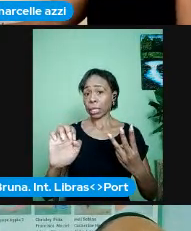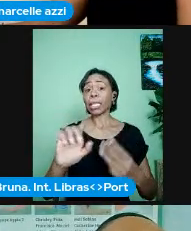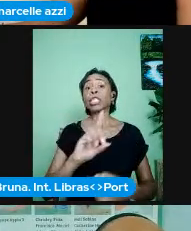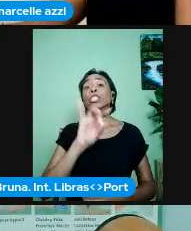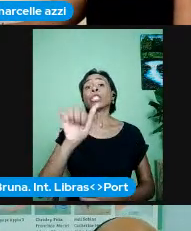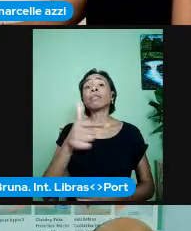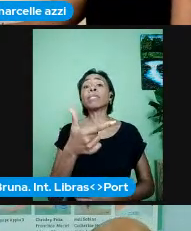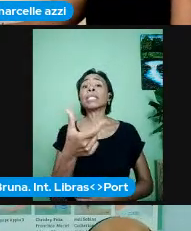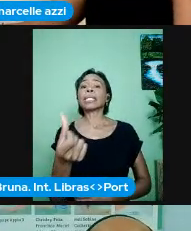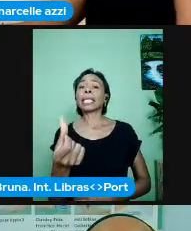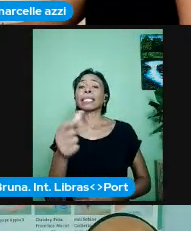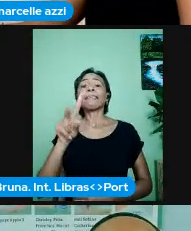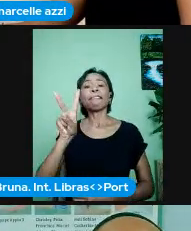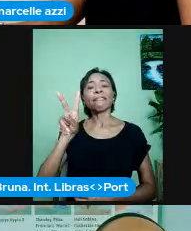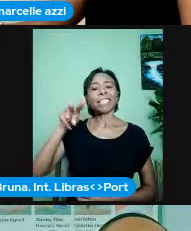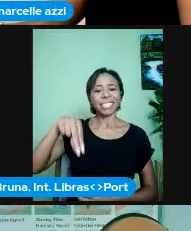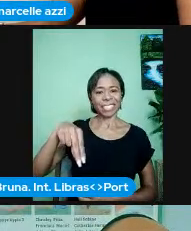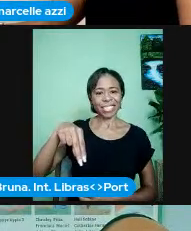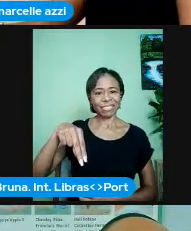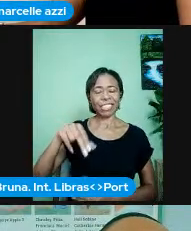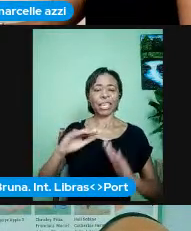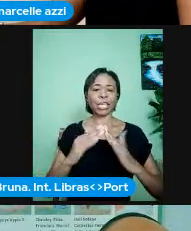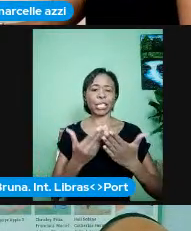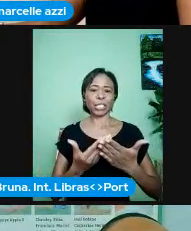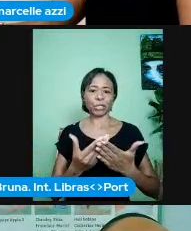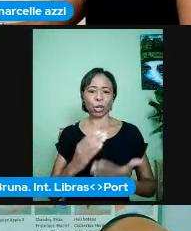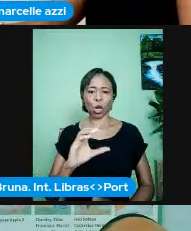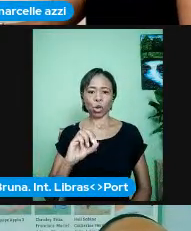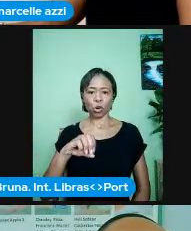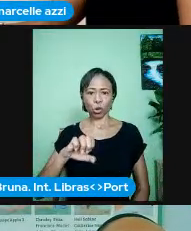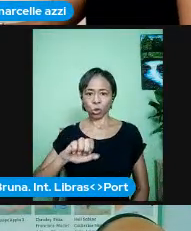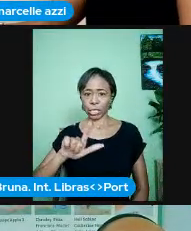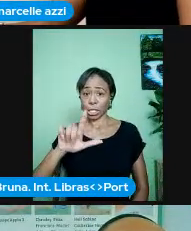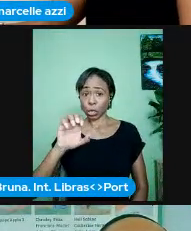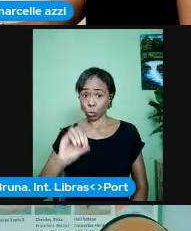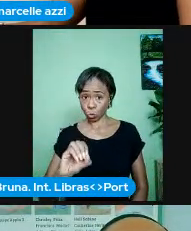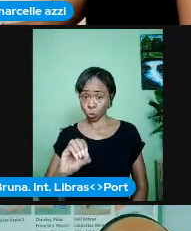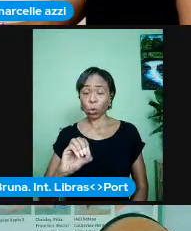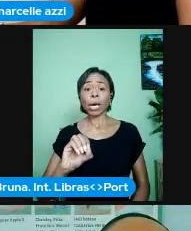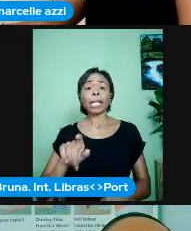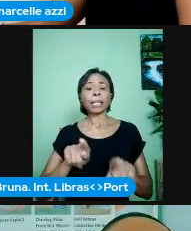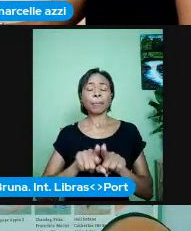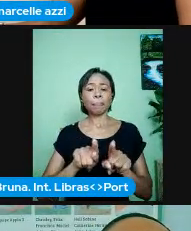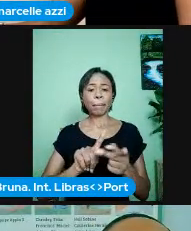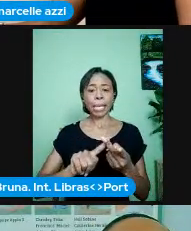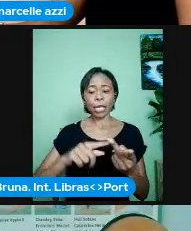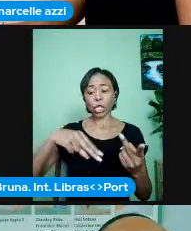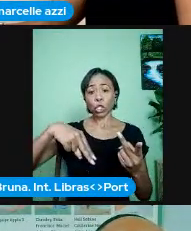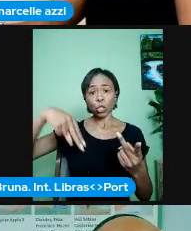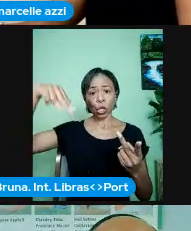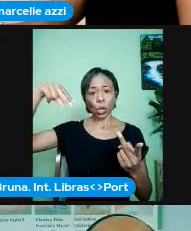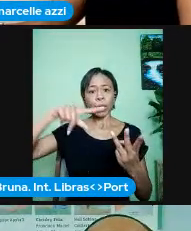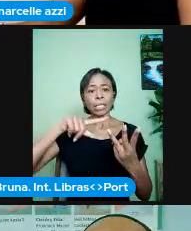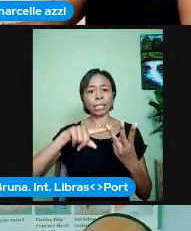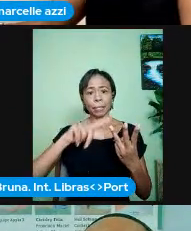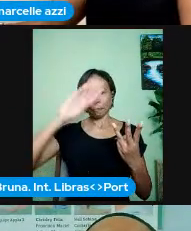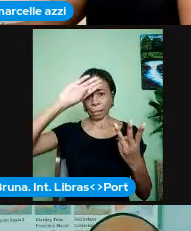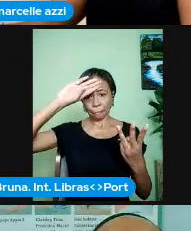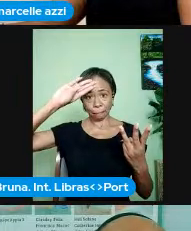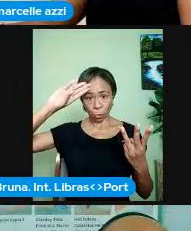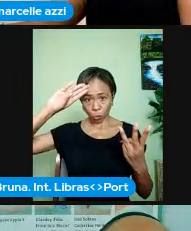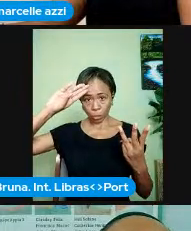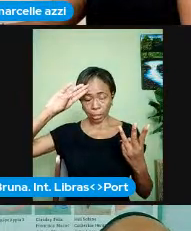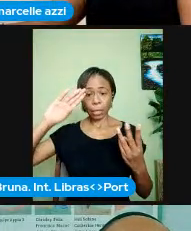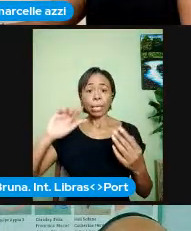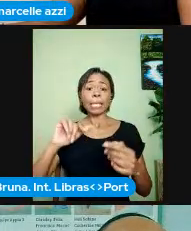Nova, na escola Cônego Raimundo Trindade, que vai atender também a Regional Norte e Pampulha. E na quarta-feira,